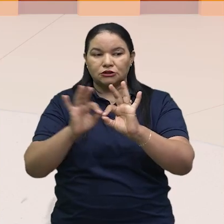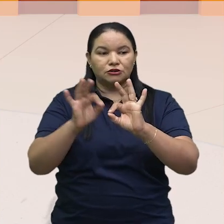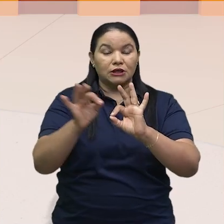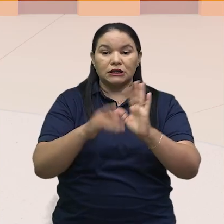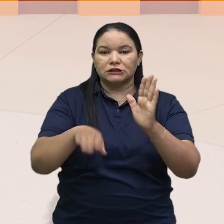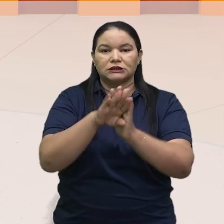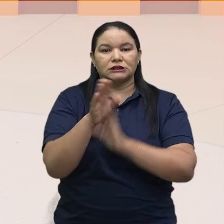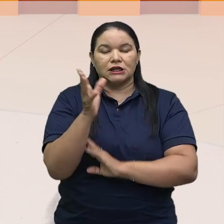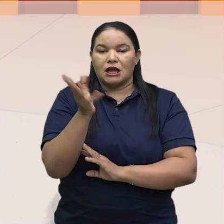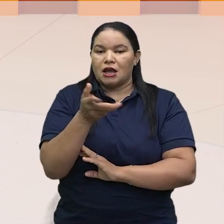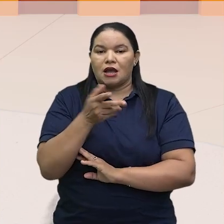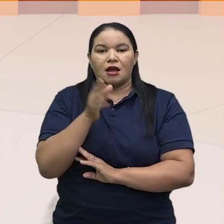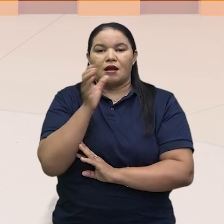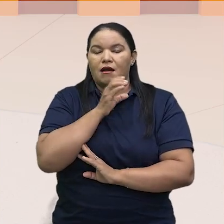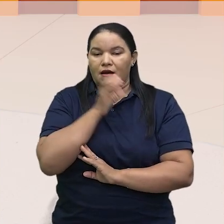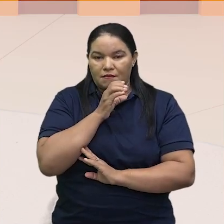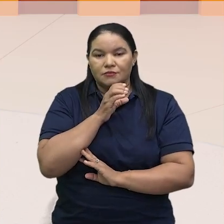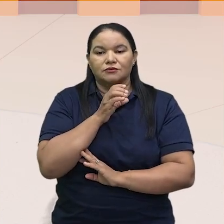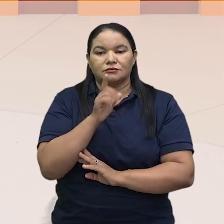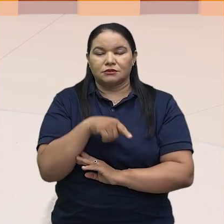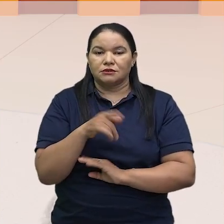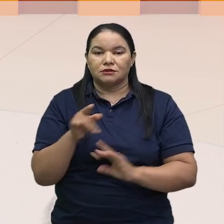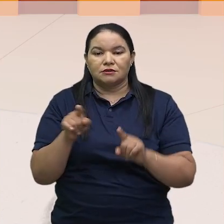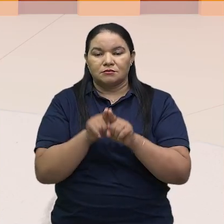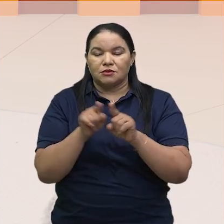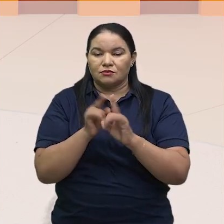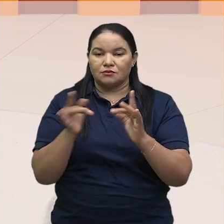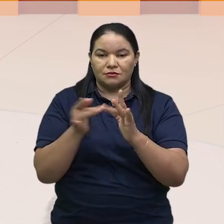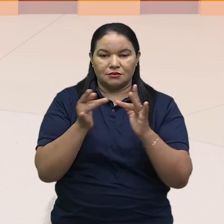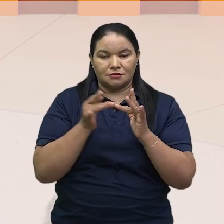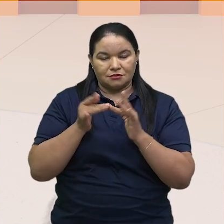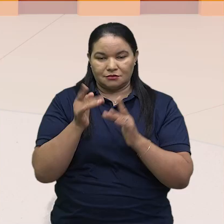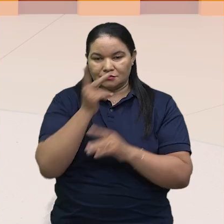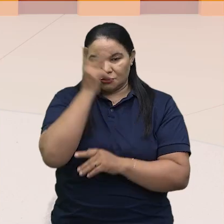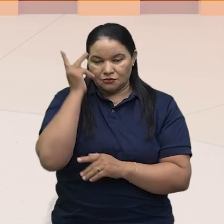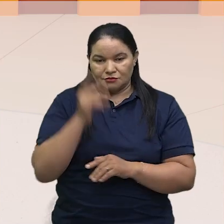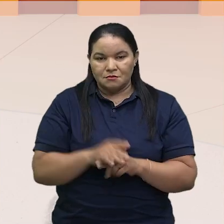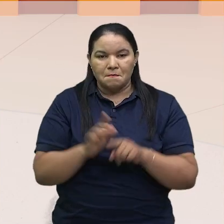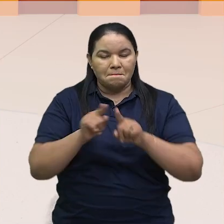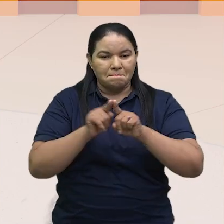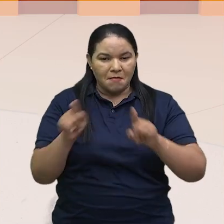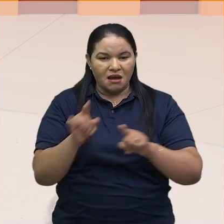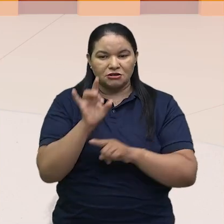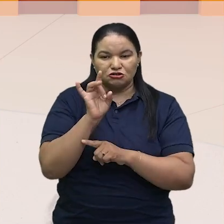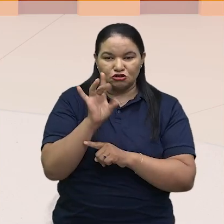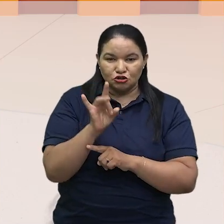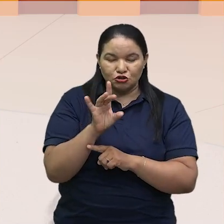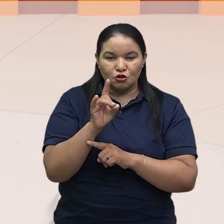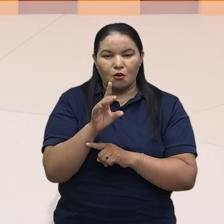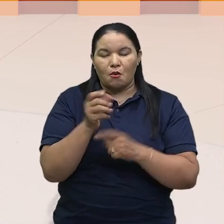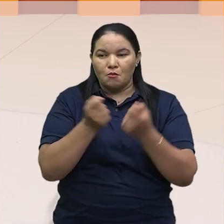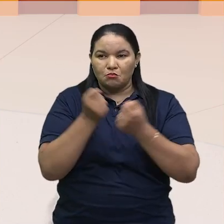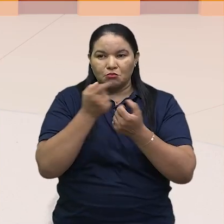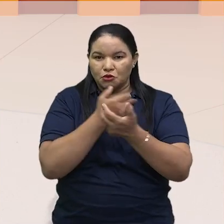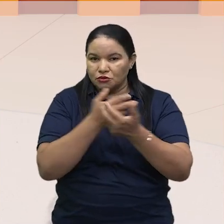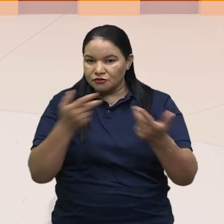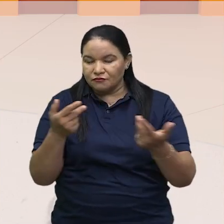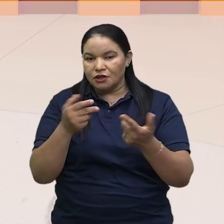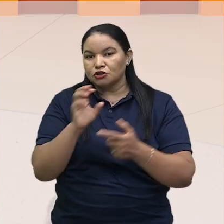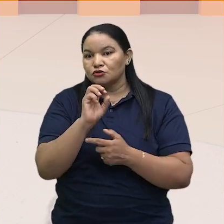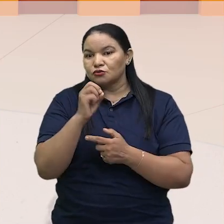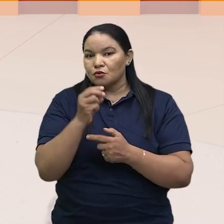maior conexão entre pessoas, certo? Mas não foram só os meios de transporte